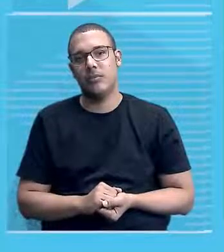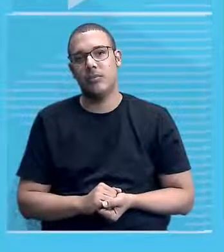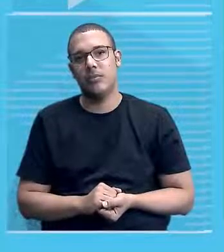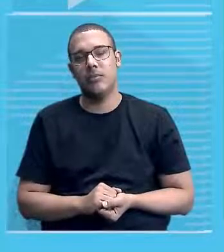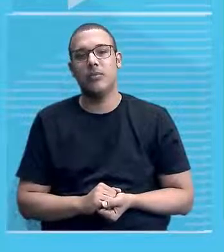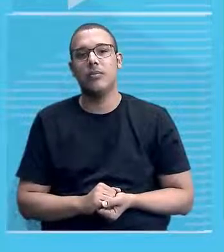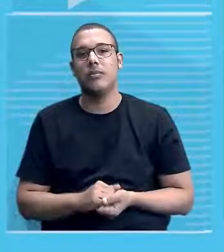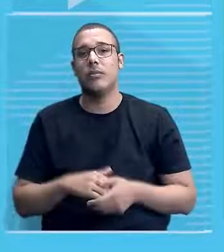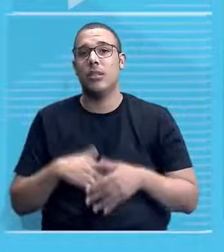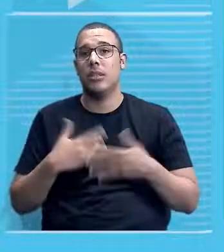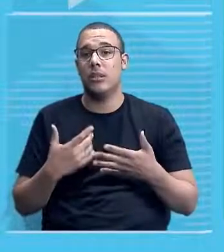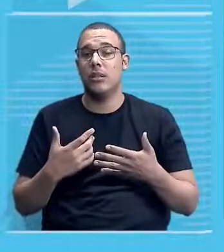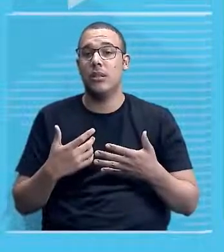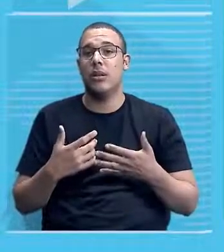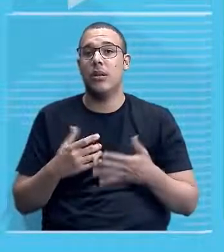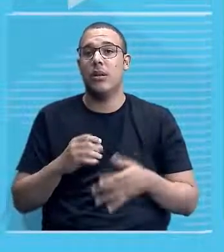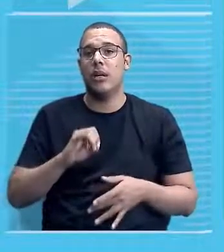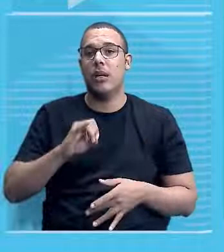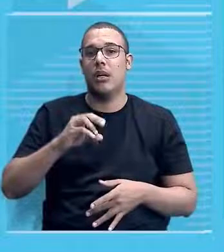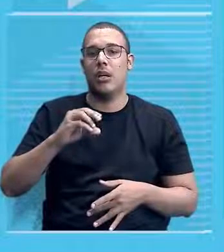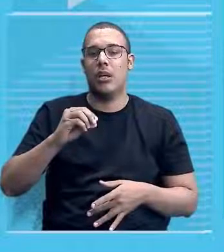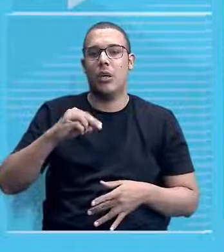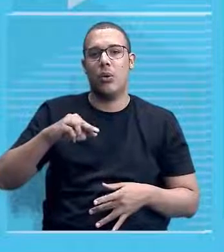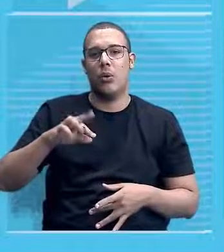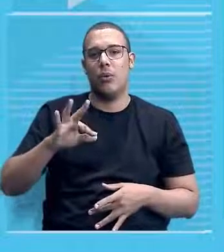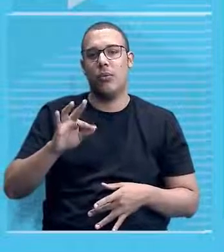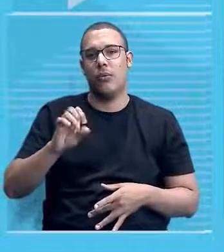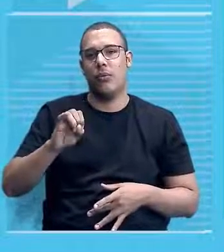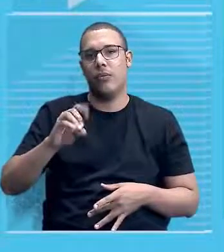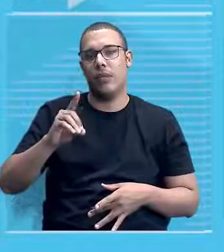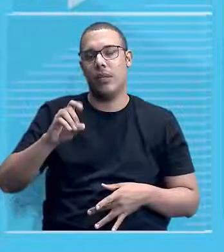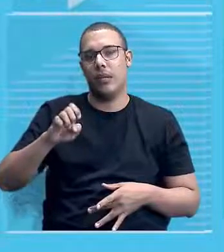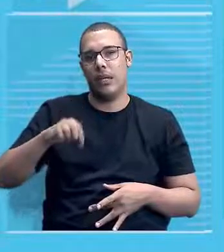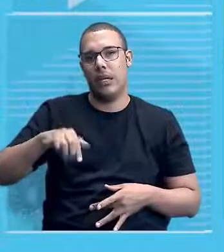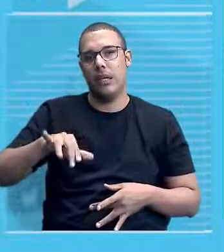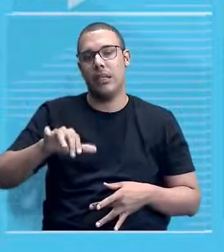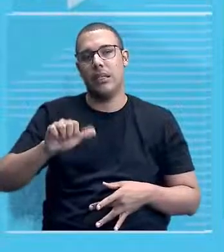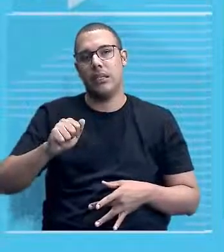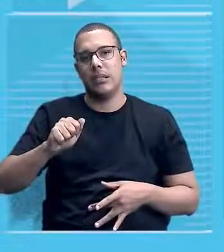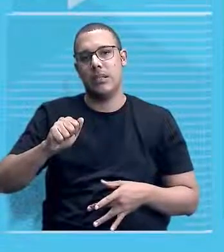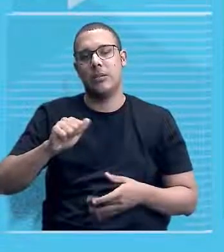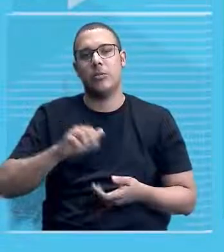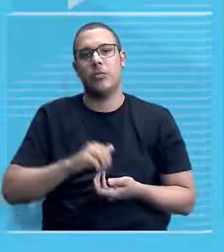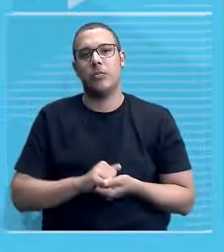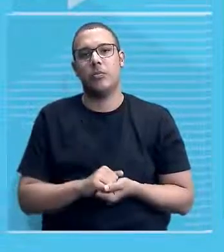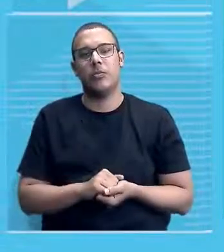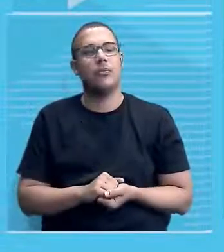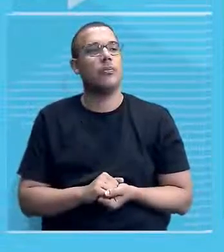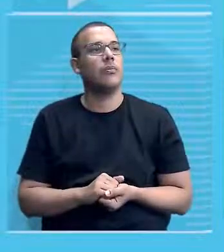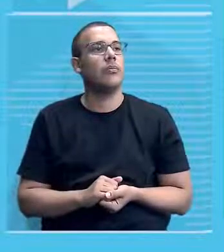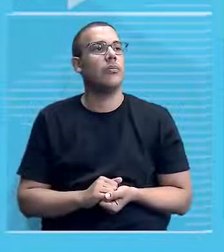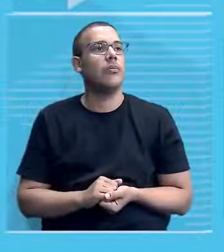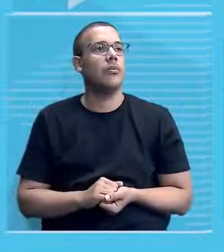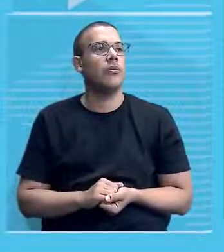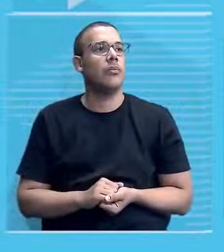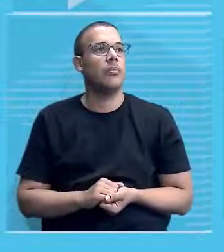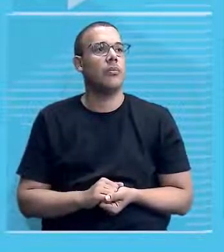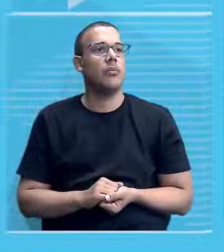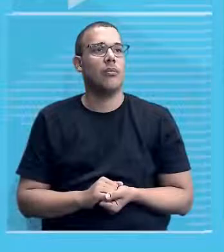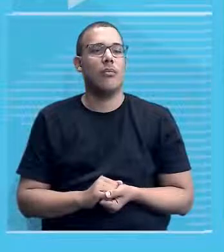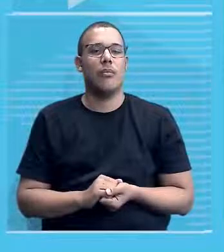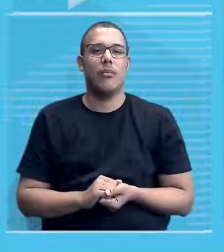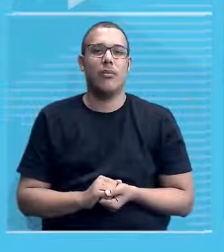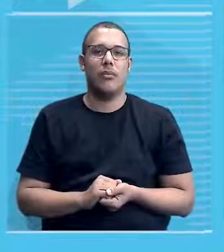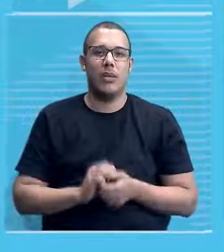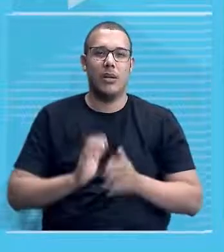com a inconfidência ou Conjuração mas justificando a palavra é um